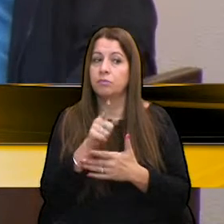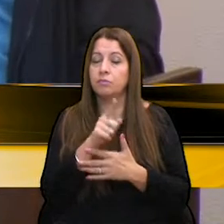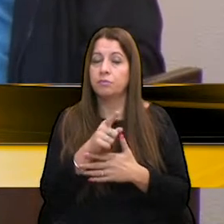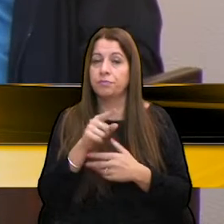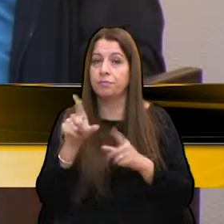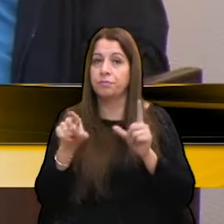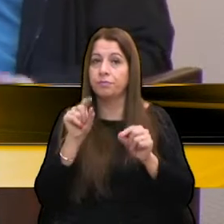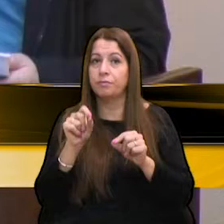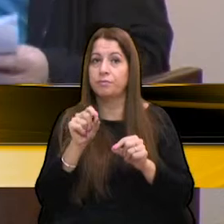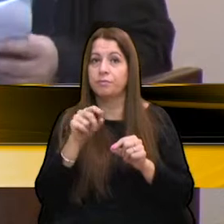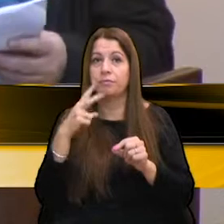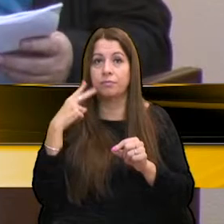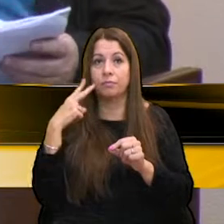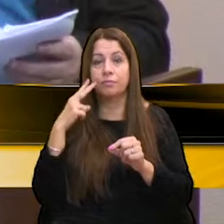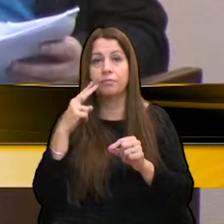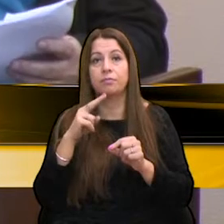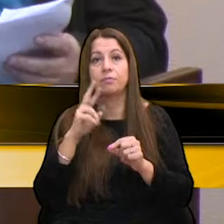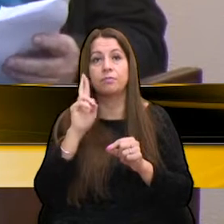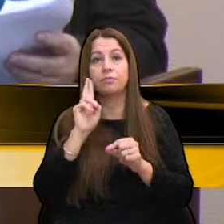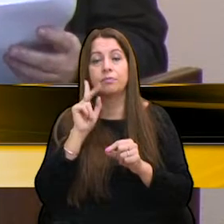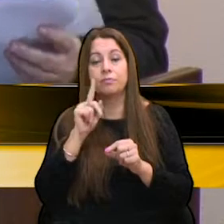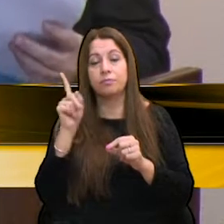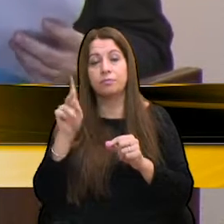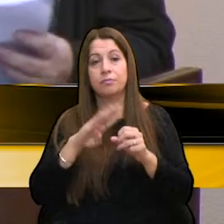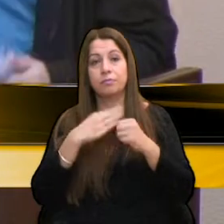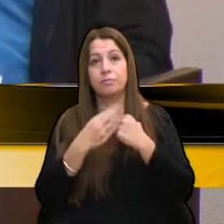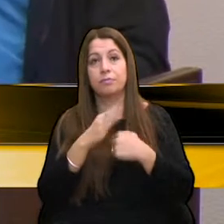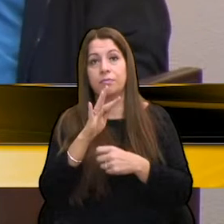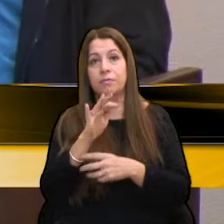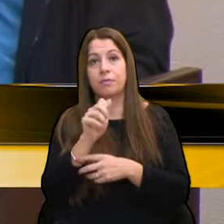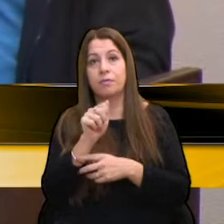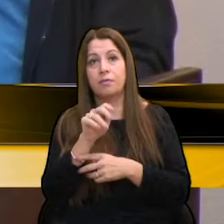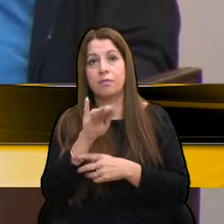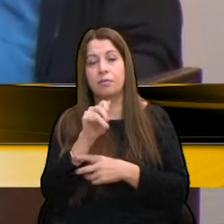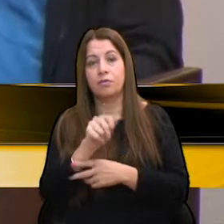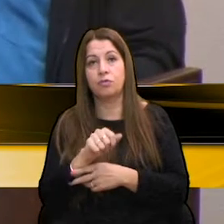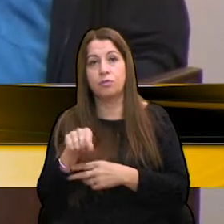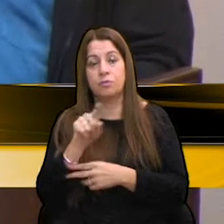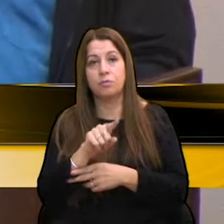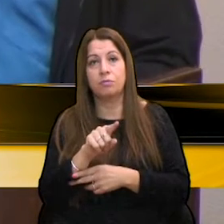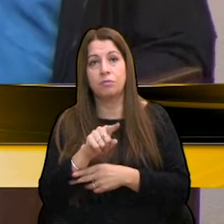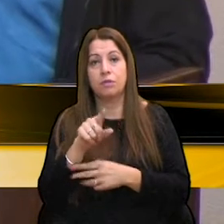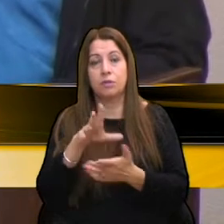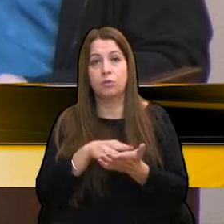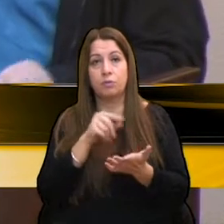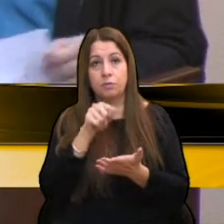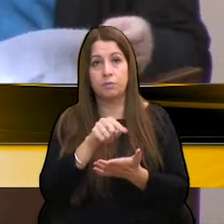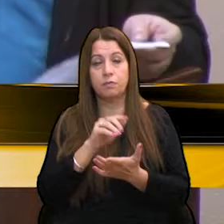entre elas o vereador Renato, lá do bairro Fátima, eu assinei, até tenho a cópia aqui,